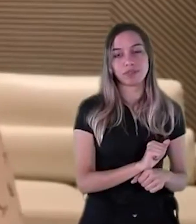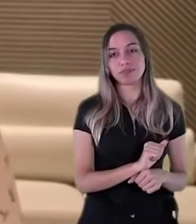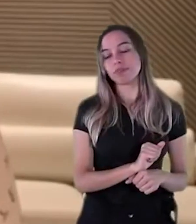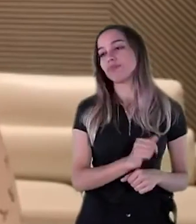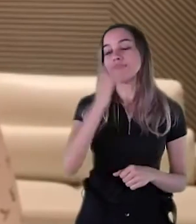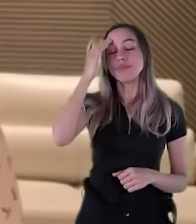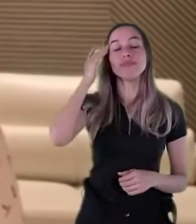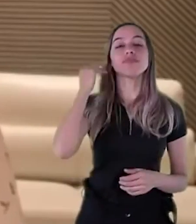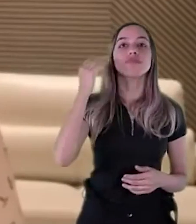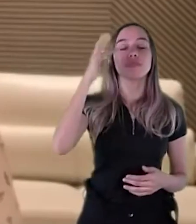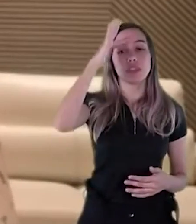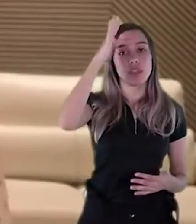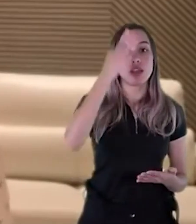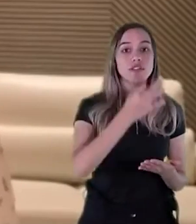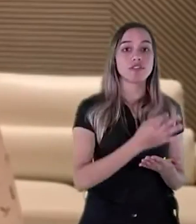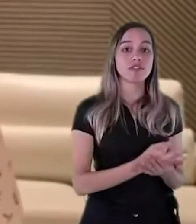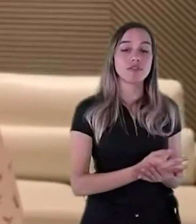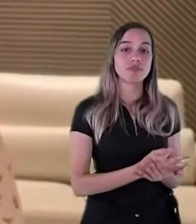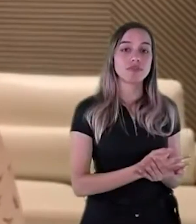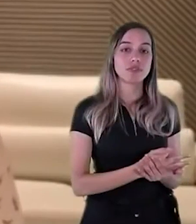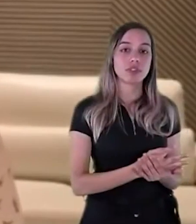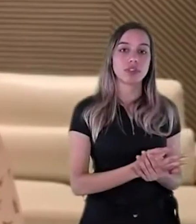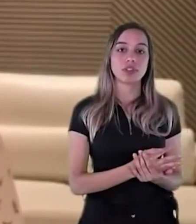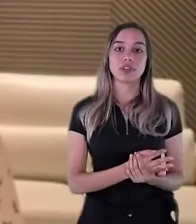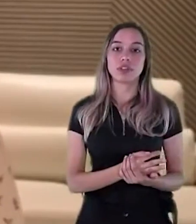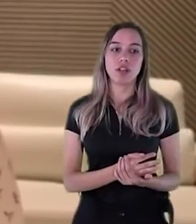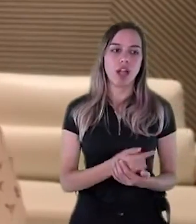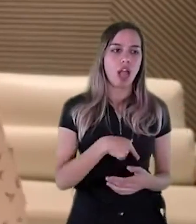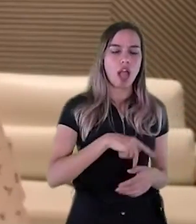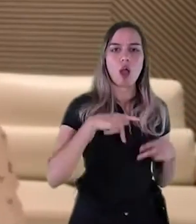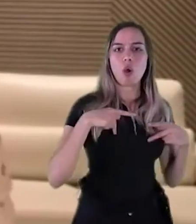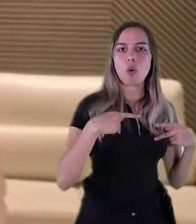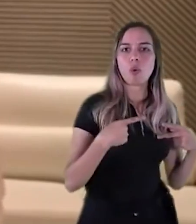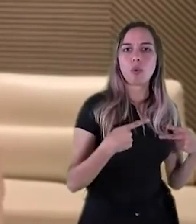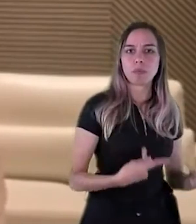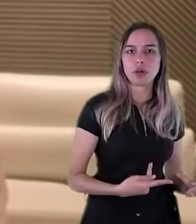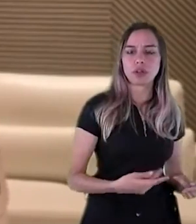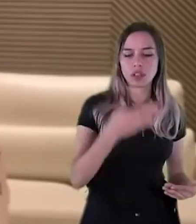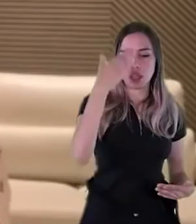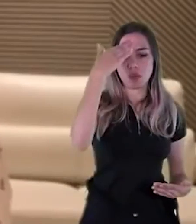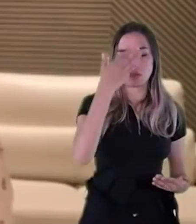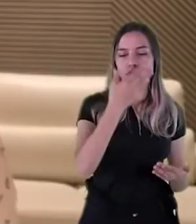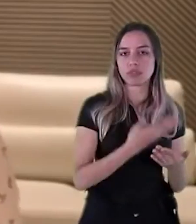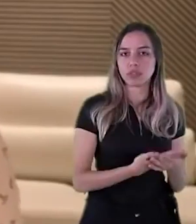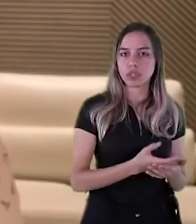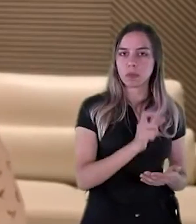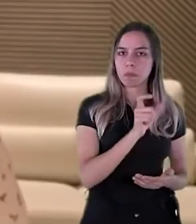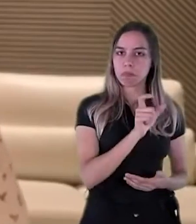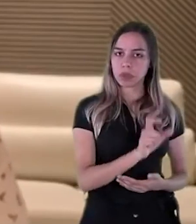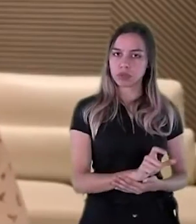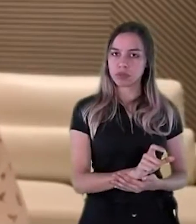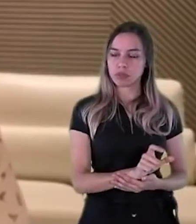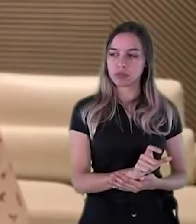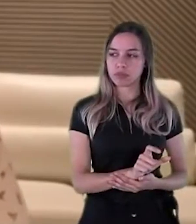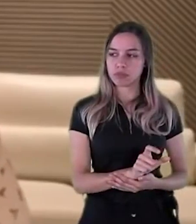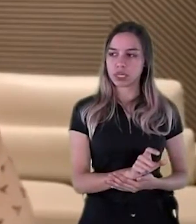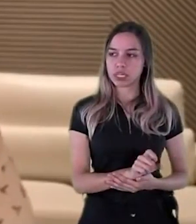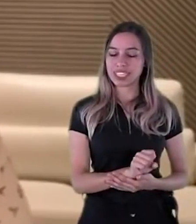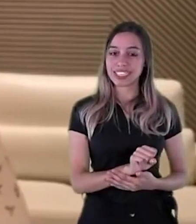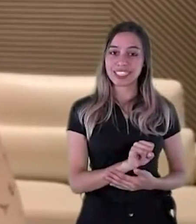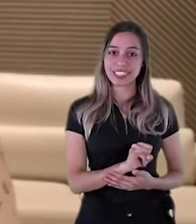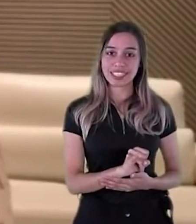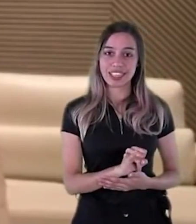primeiro modelo de fé que eu desenvolvo também é naturalmente humano. Eu confio em alguém. E se eu fizer uma